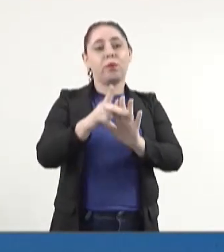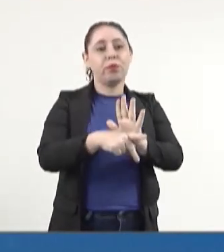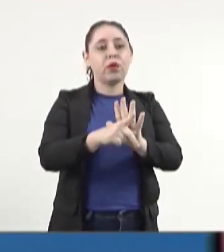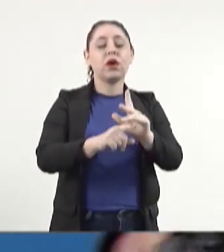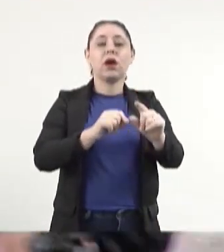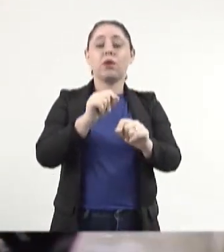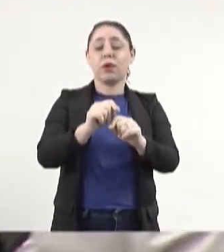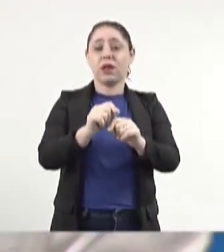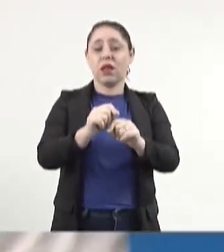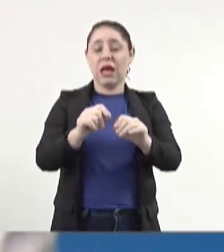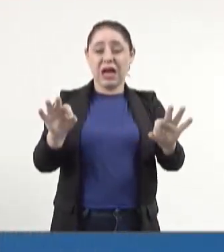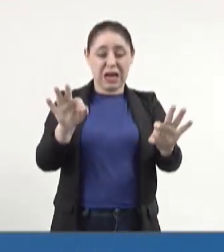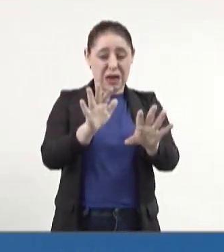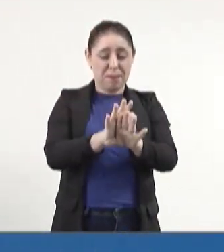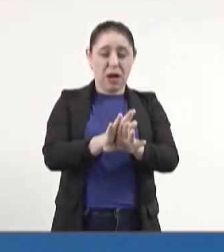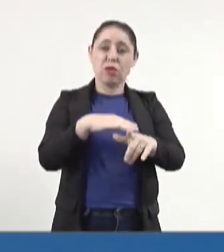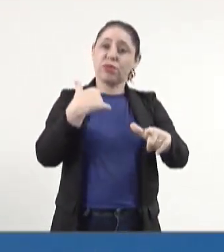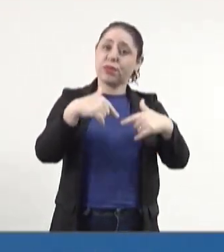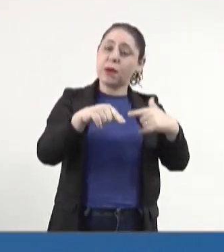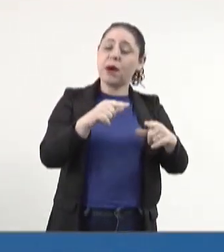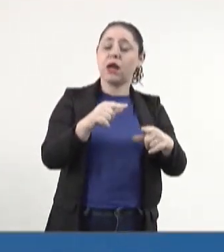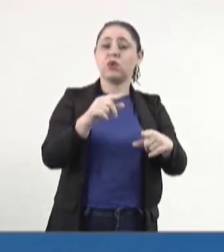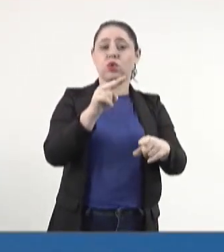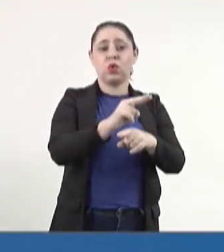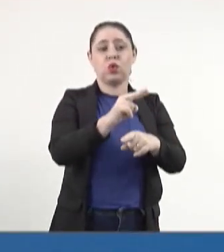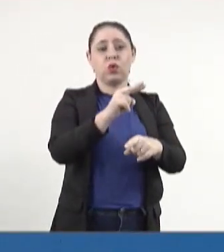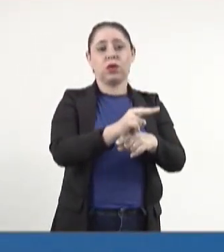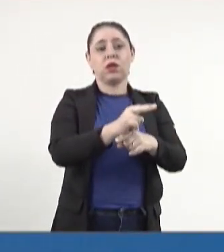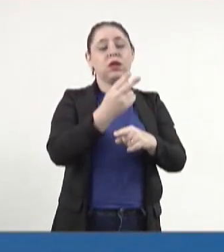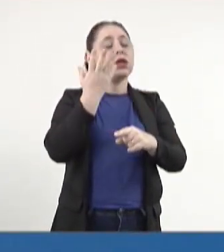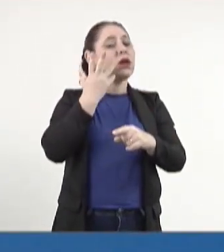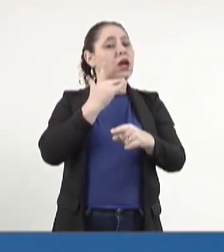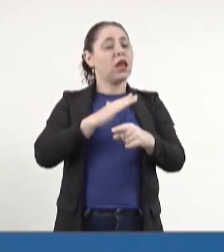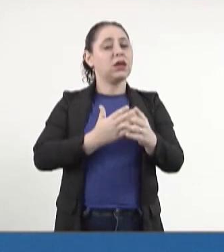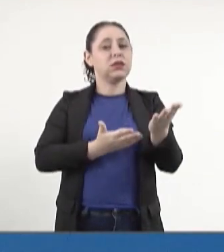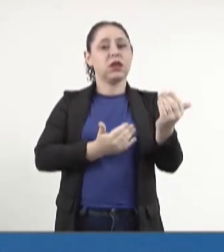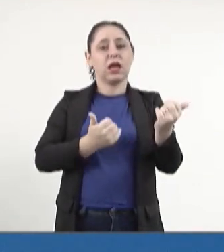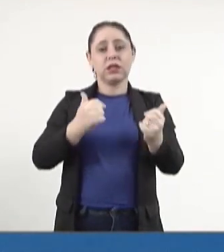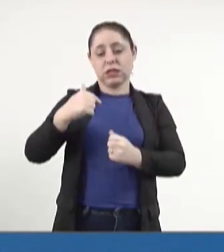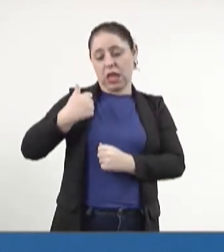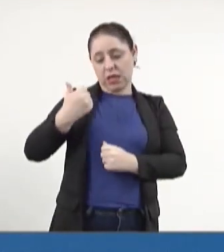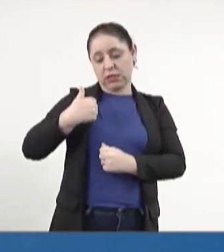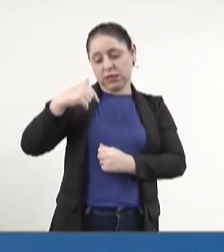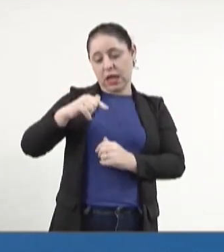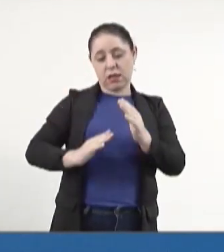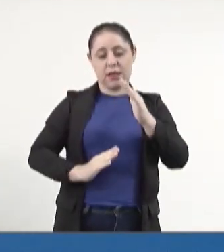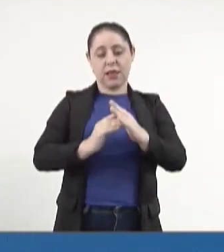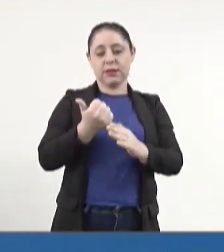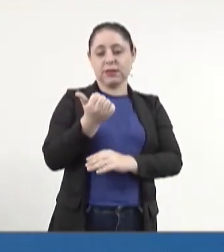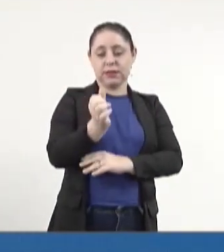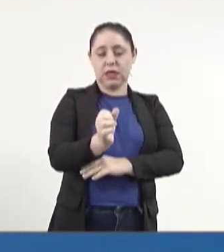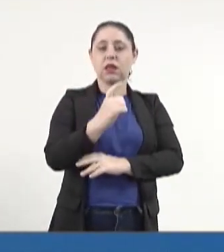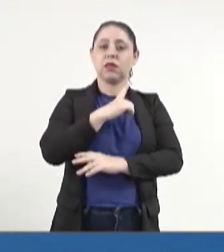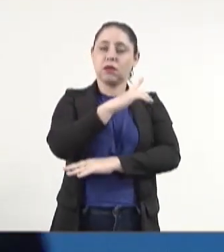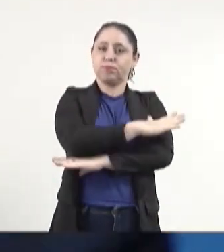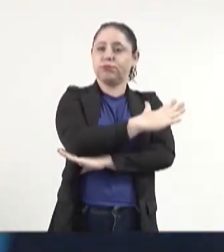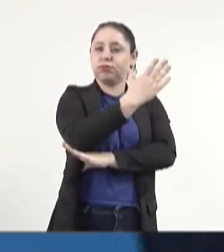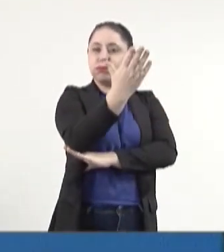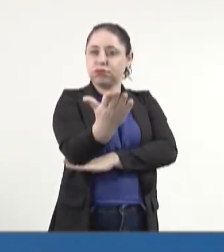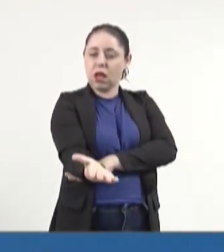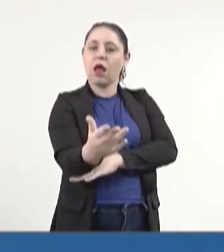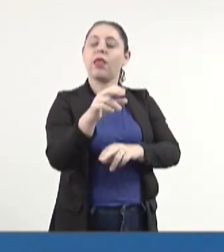de erradicação do trabalho infantil era direcionado a crianças e adolescentes de 7 a 16 anos, oferecendo uma jornada